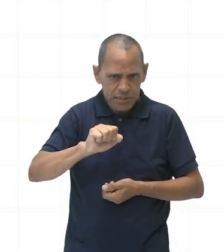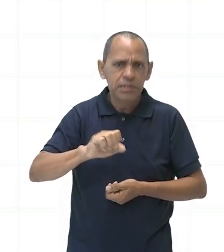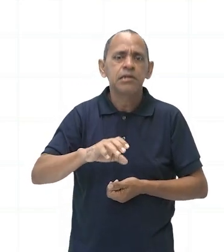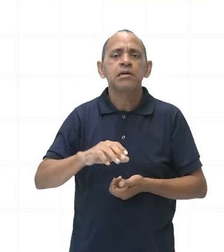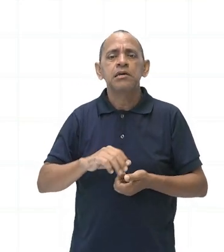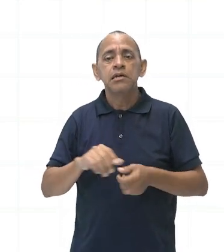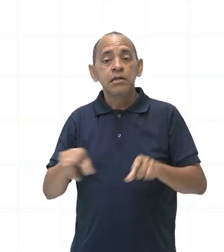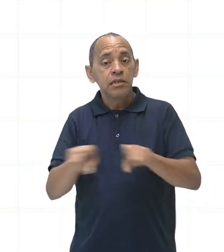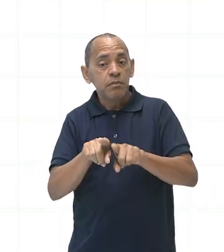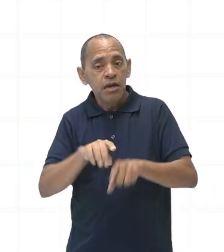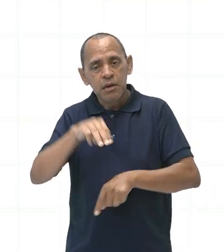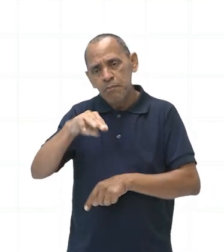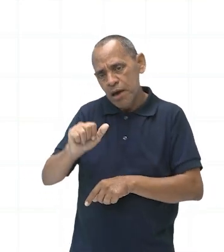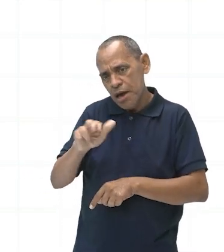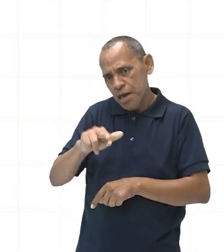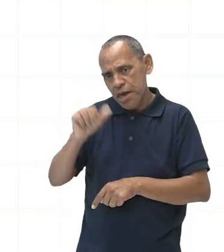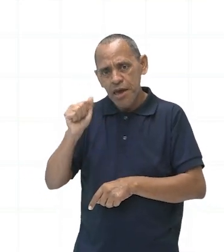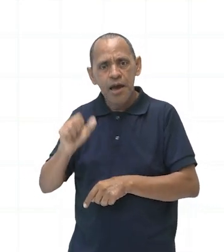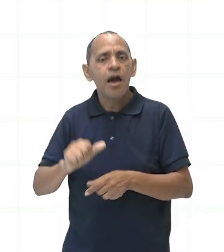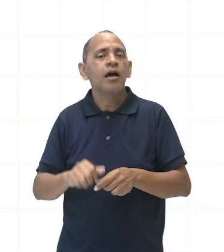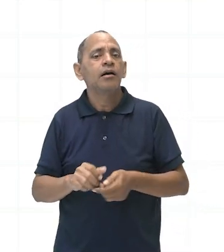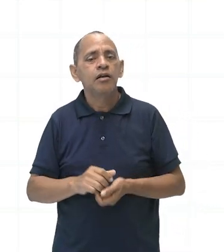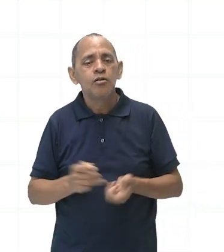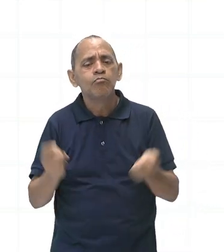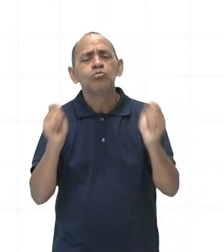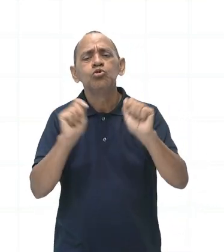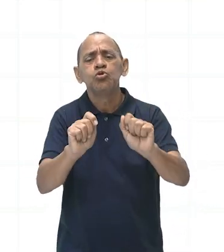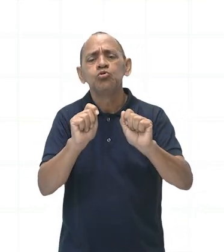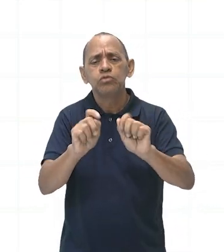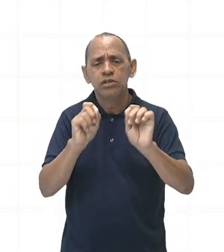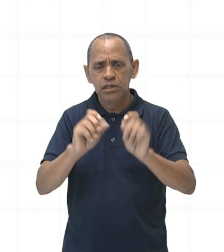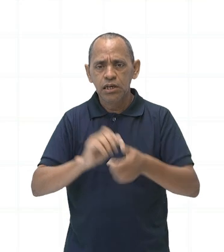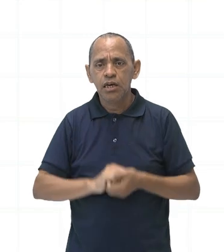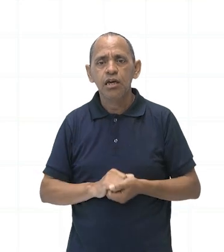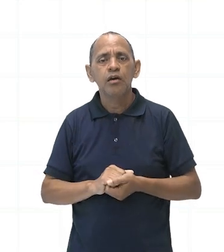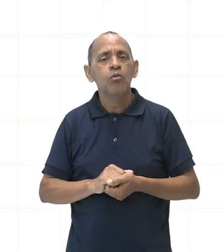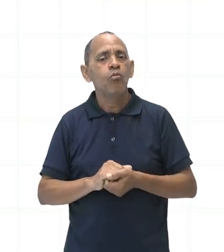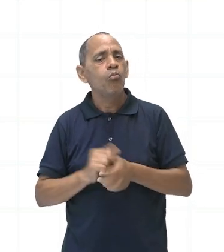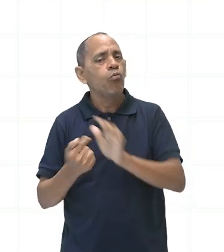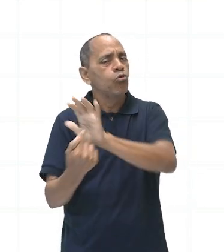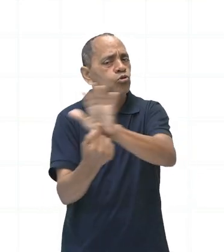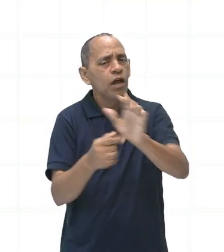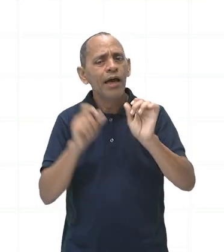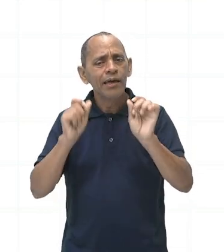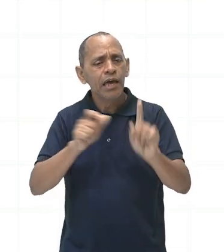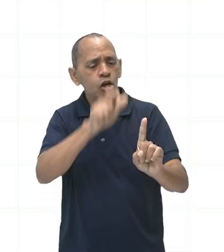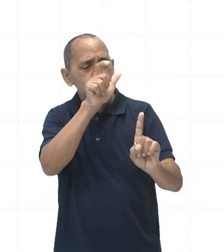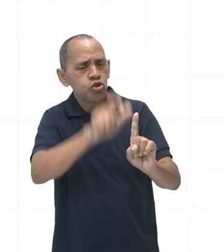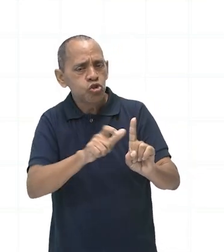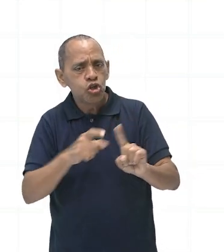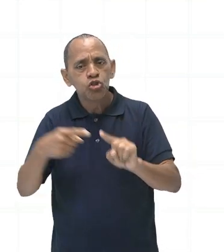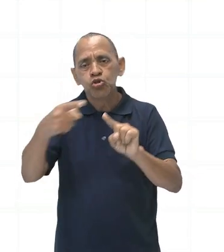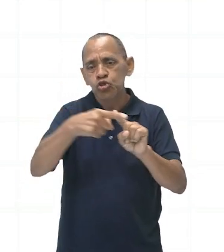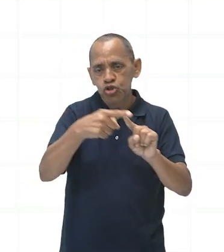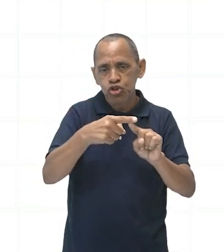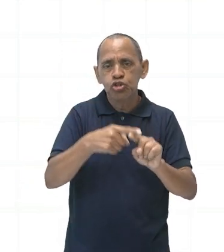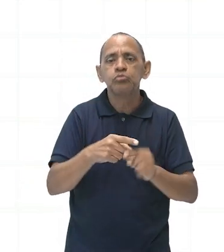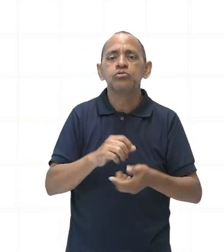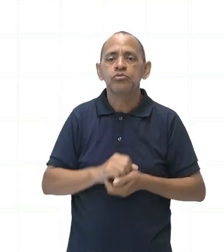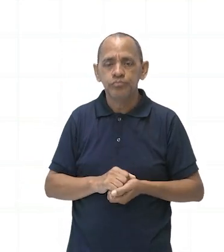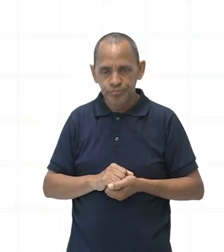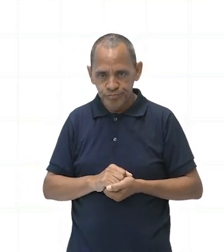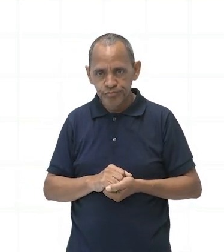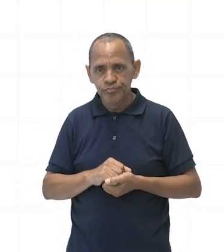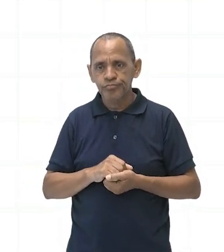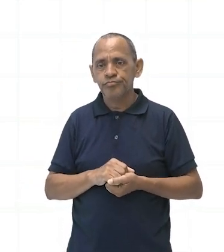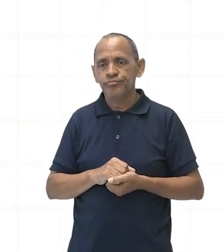não é possível determinar esse sujeito. Então, esse sujeito aí também é um sujeito do tipo